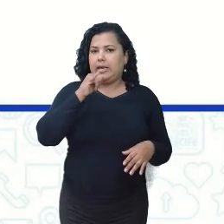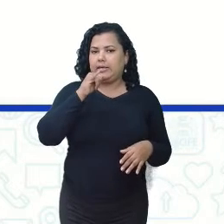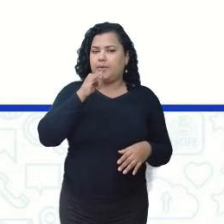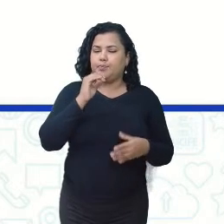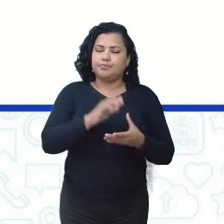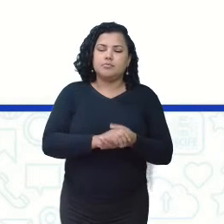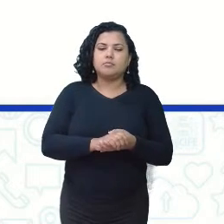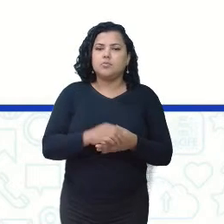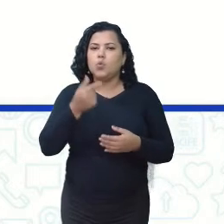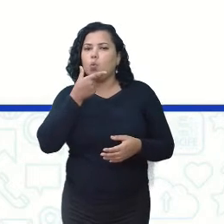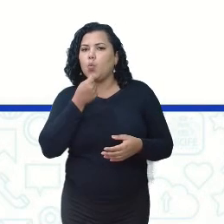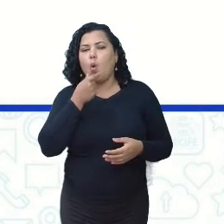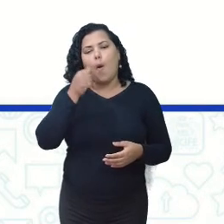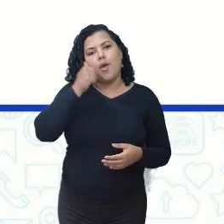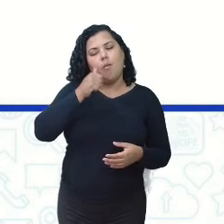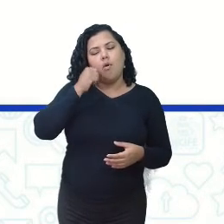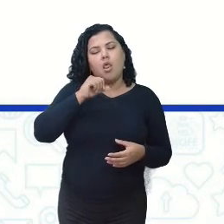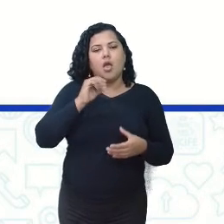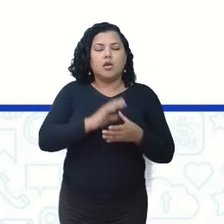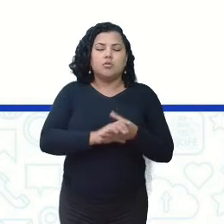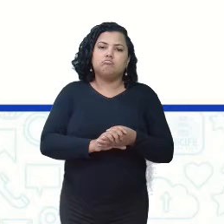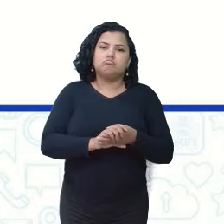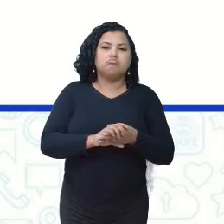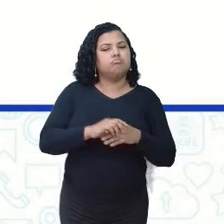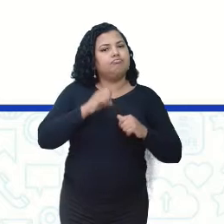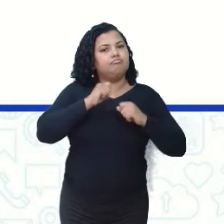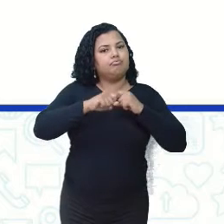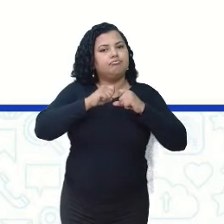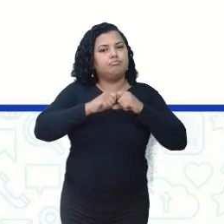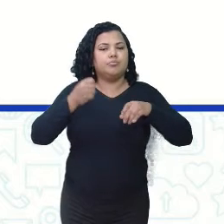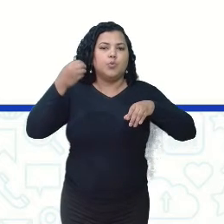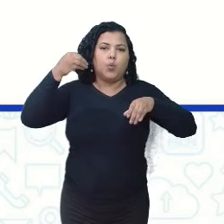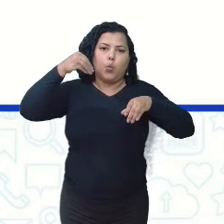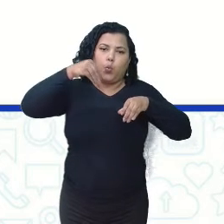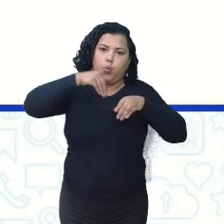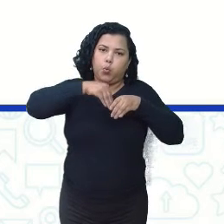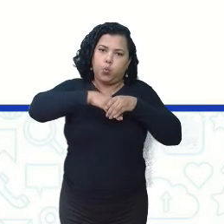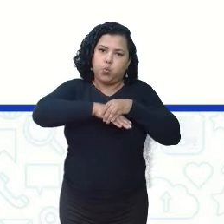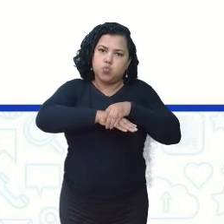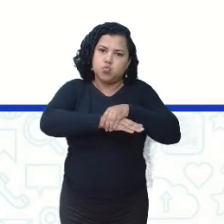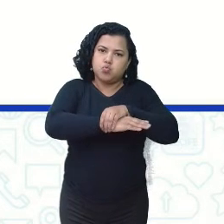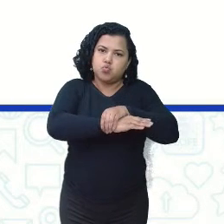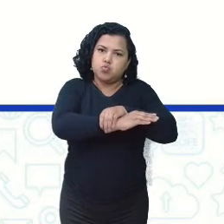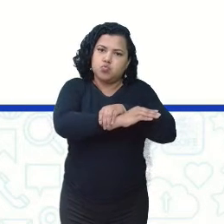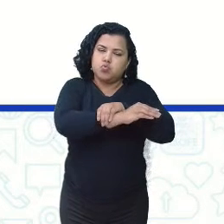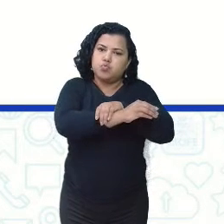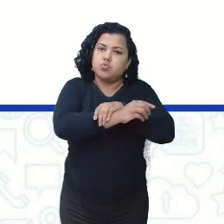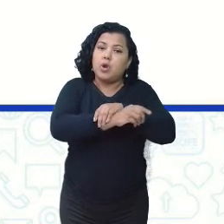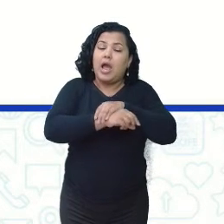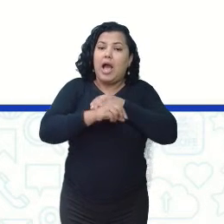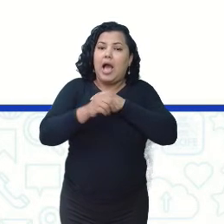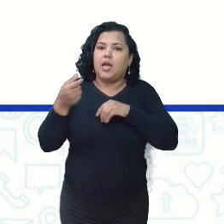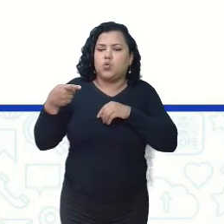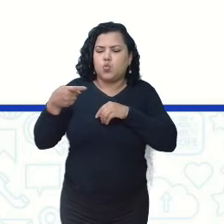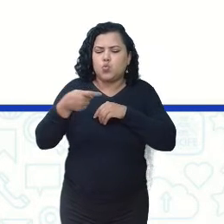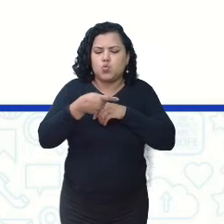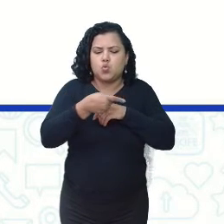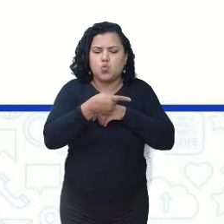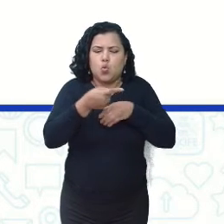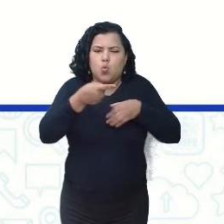seja, a fecundação, o ovócito ele é descartado durante a menstruação, juntamente com